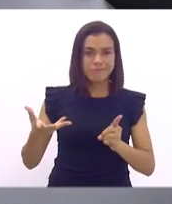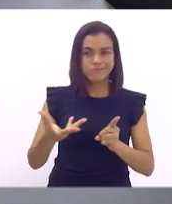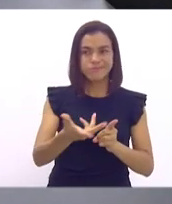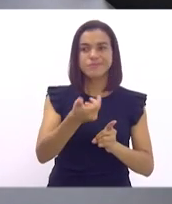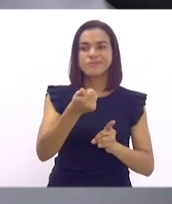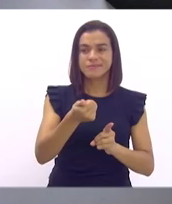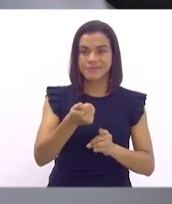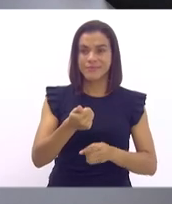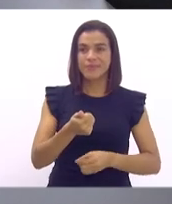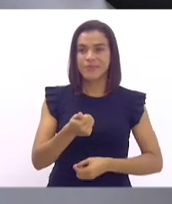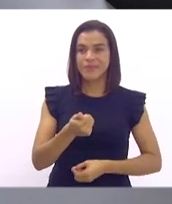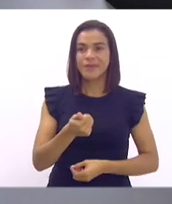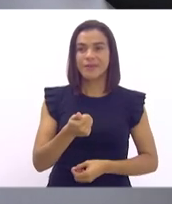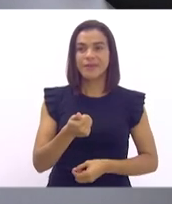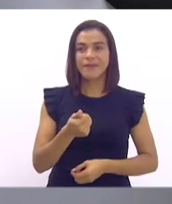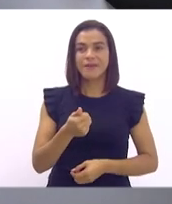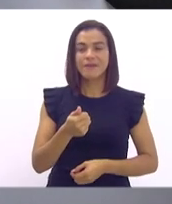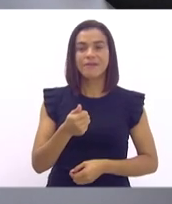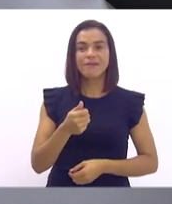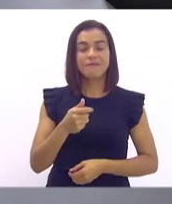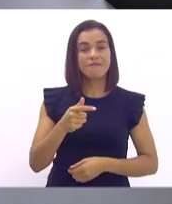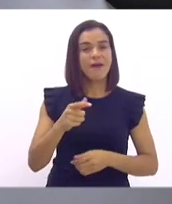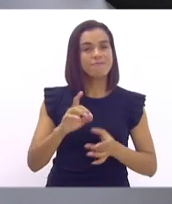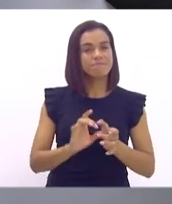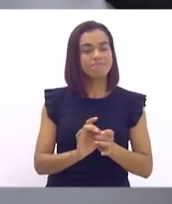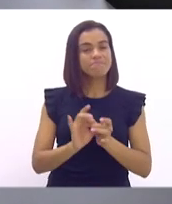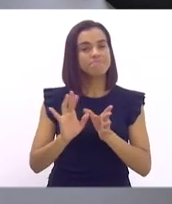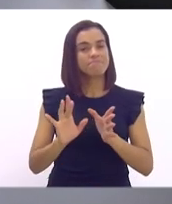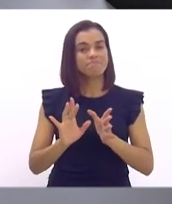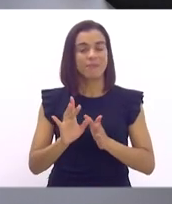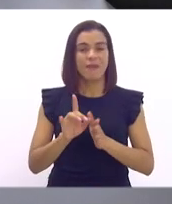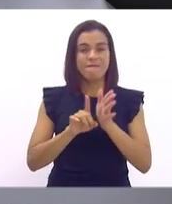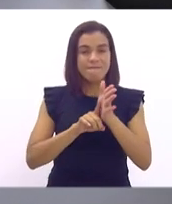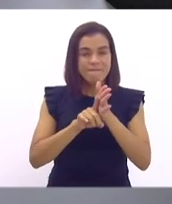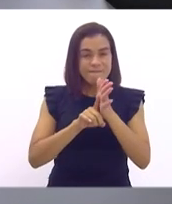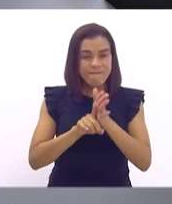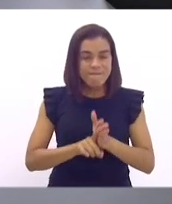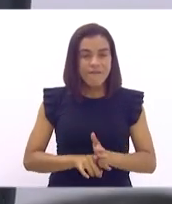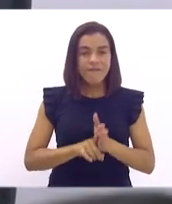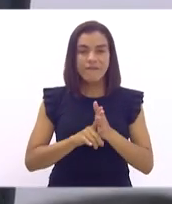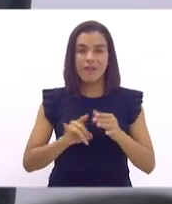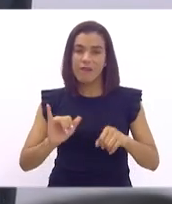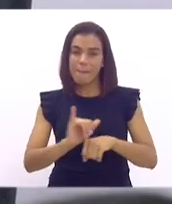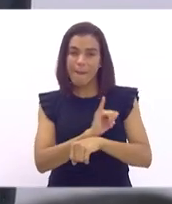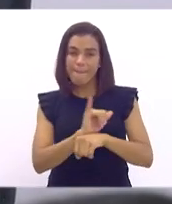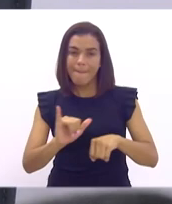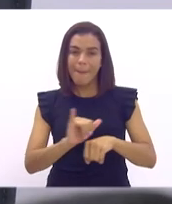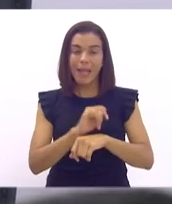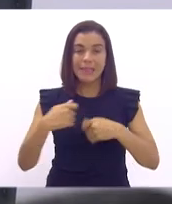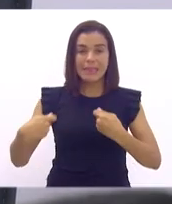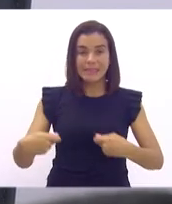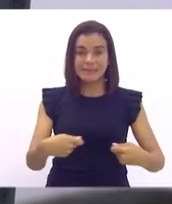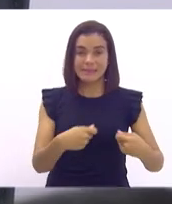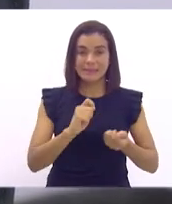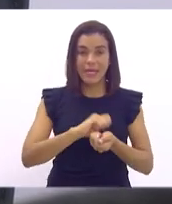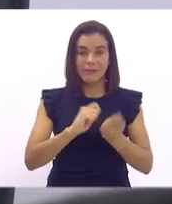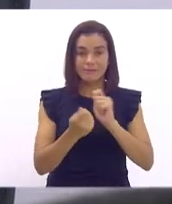senhora mesmo diz, que vai nos permitir verificar quais as providências que temos que